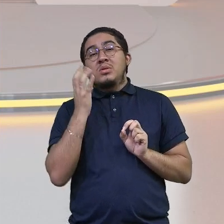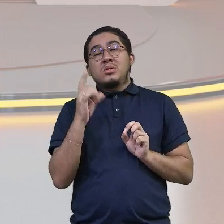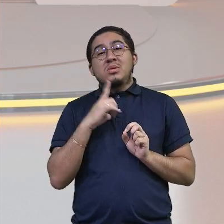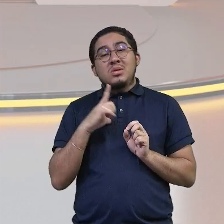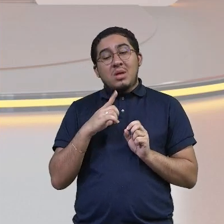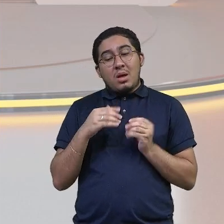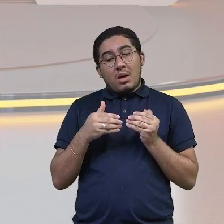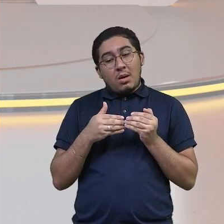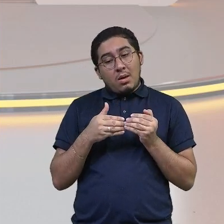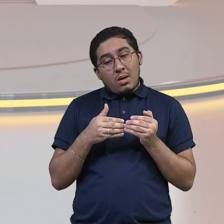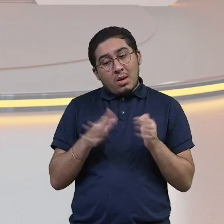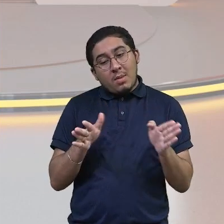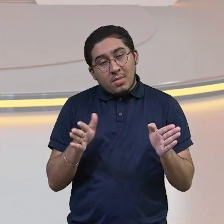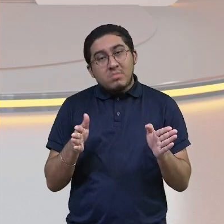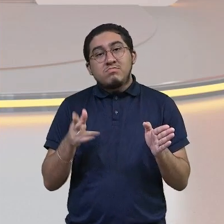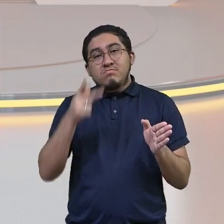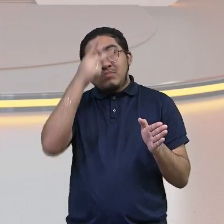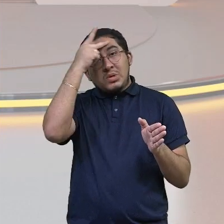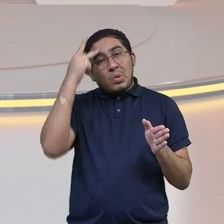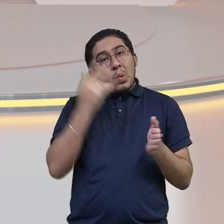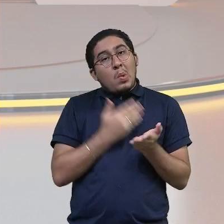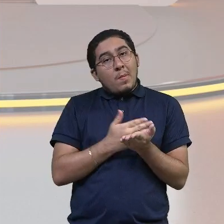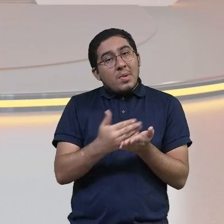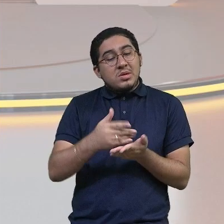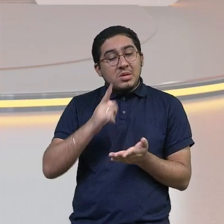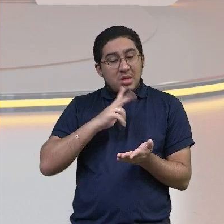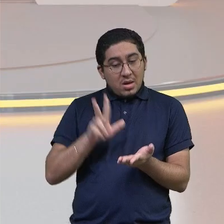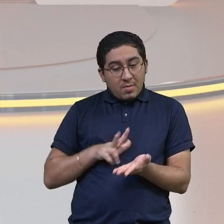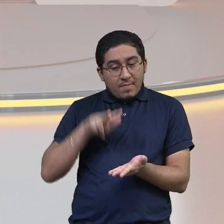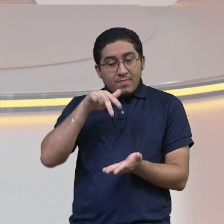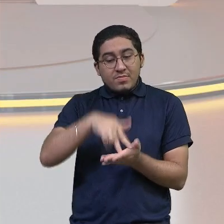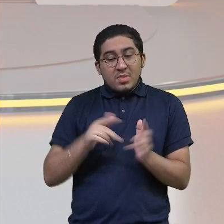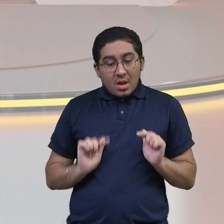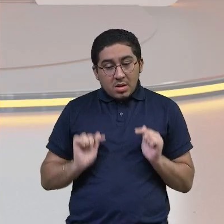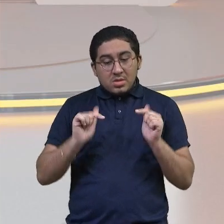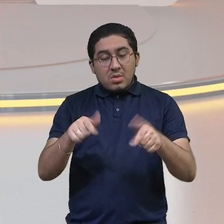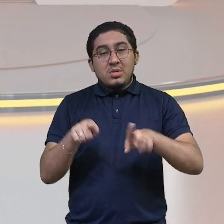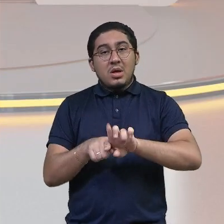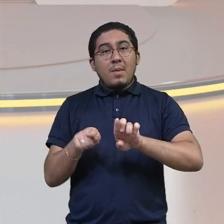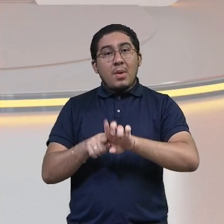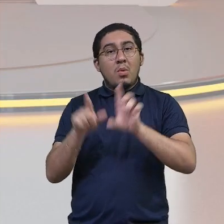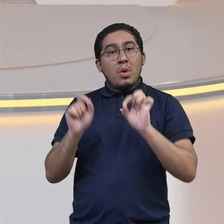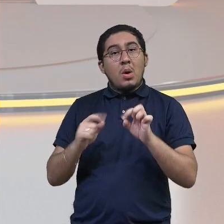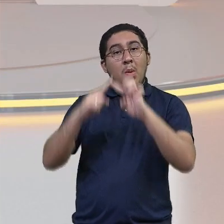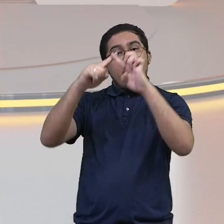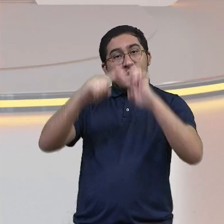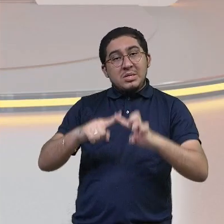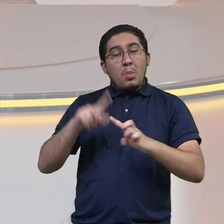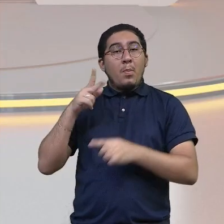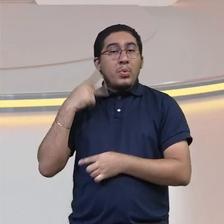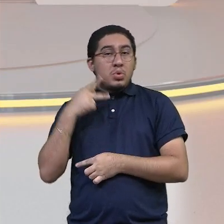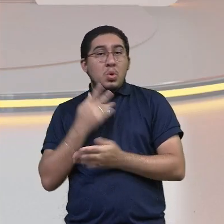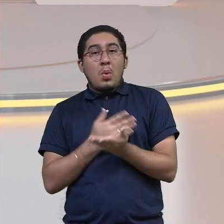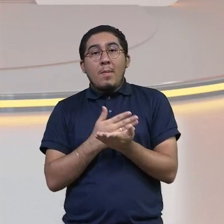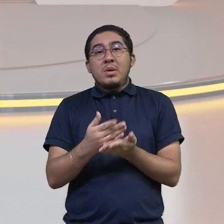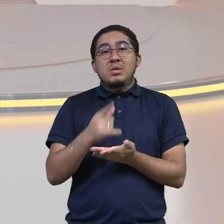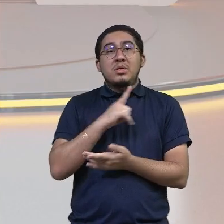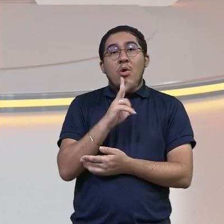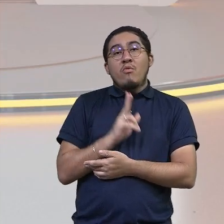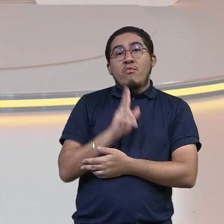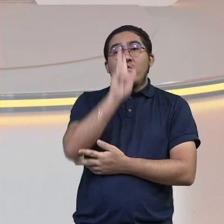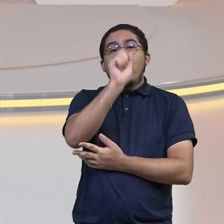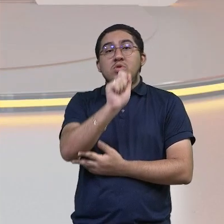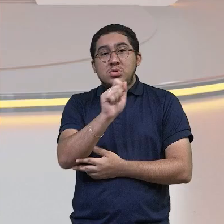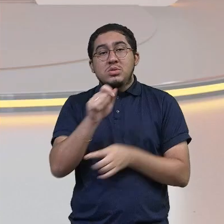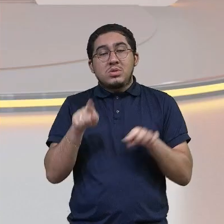espaço para que as pessoas comecem a se posicionar, que os adversários políticos também comecem a ganhar mais força, e com isso